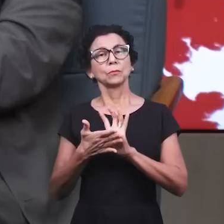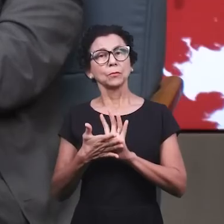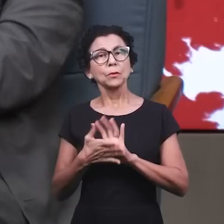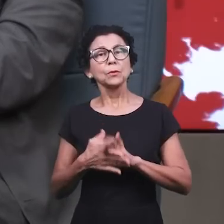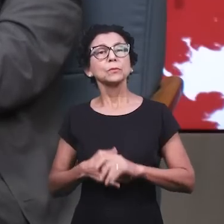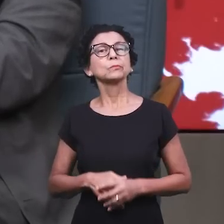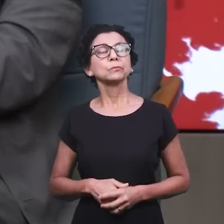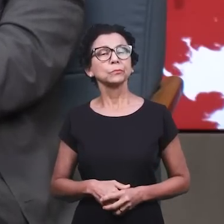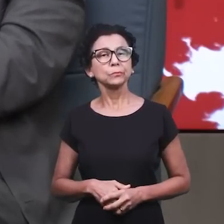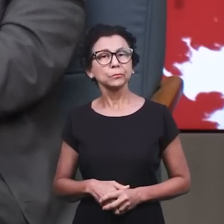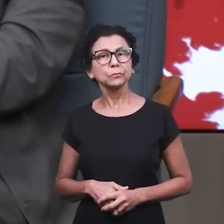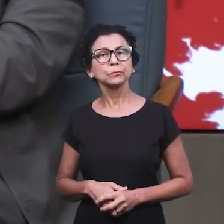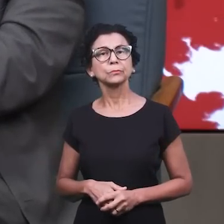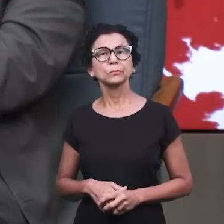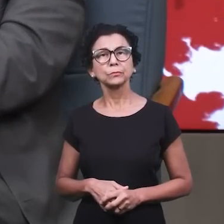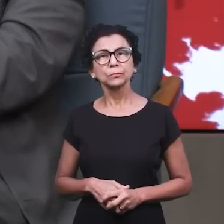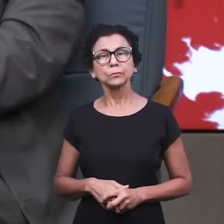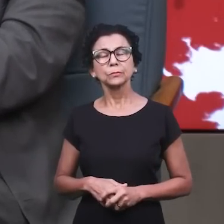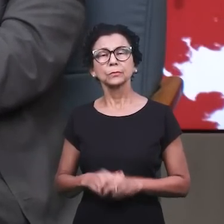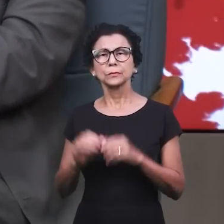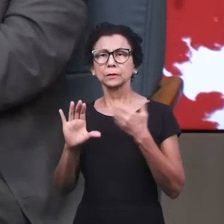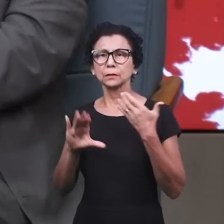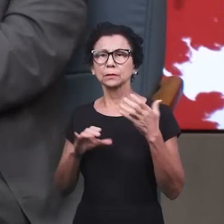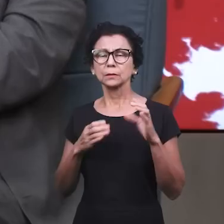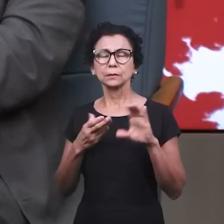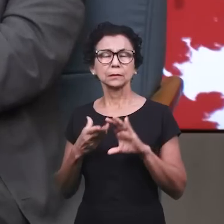da igreja fiel